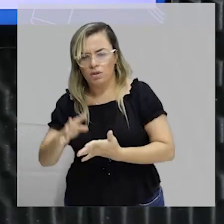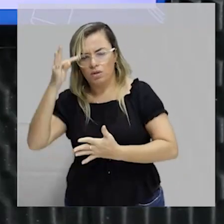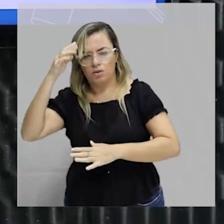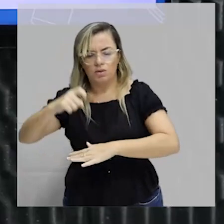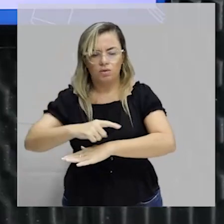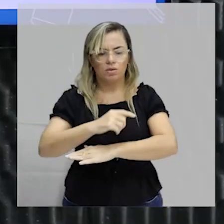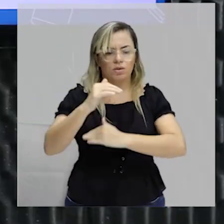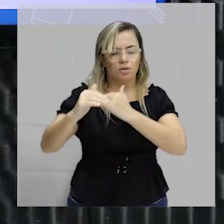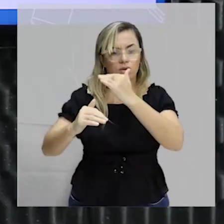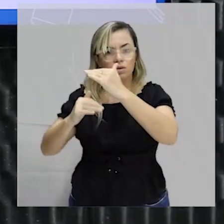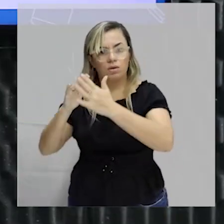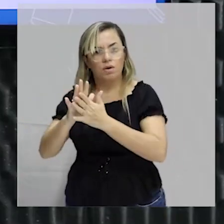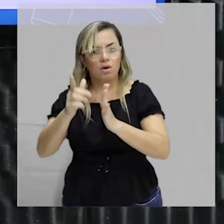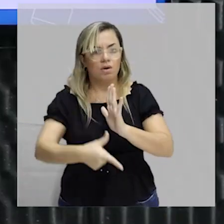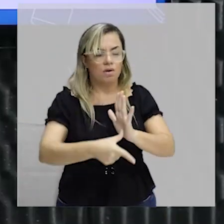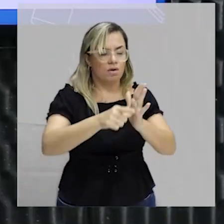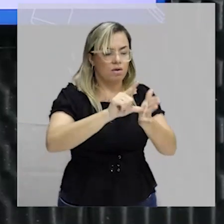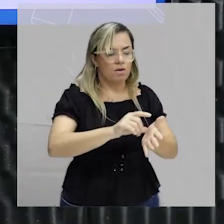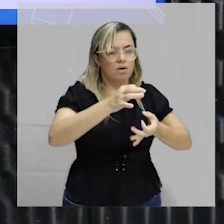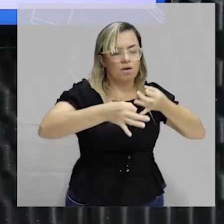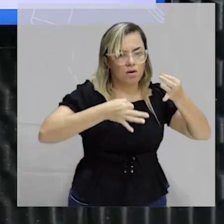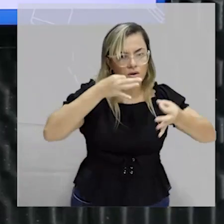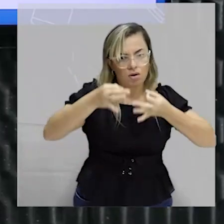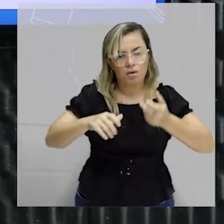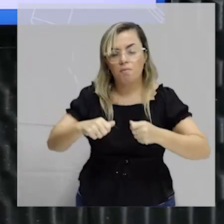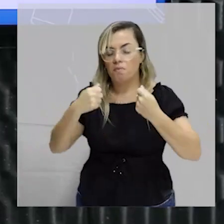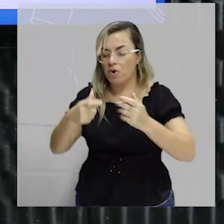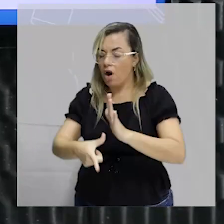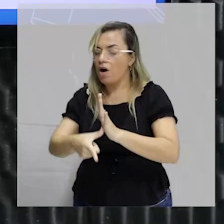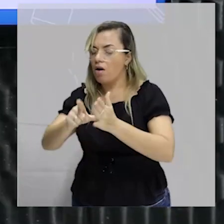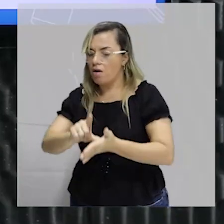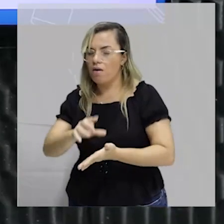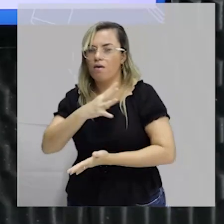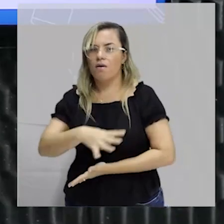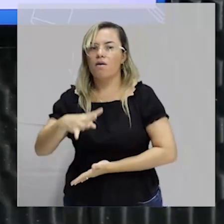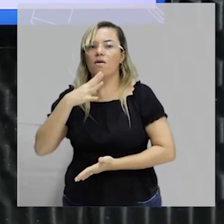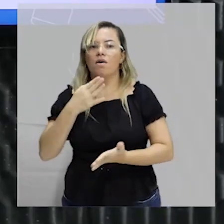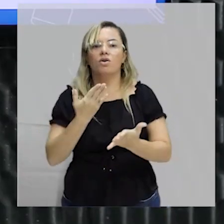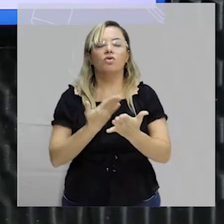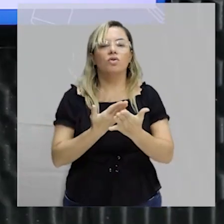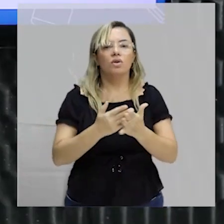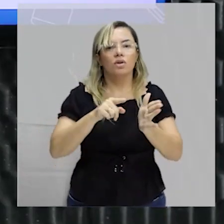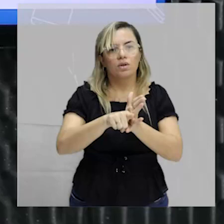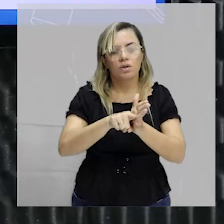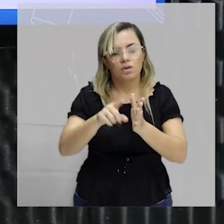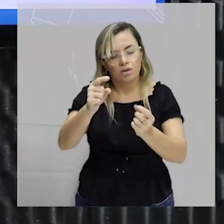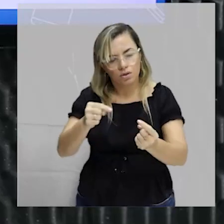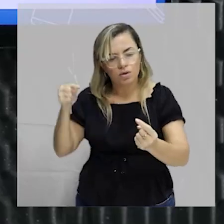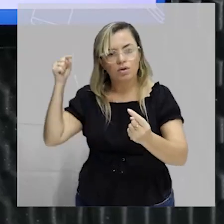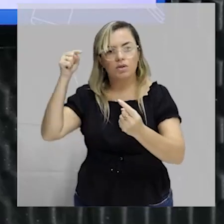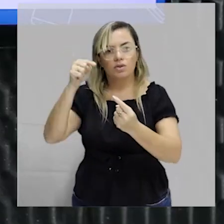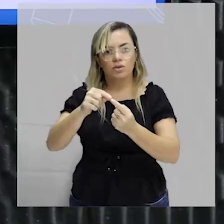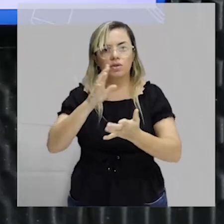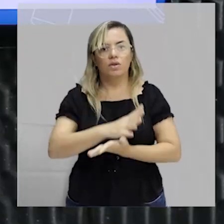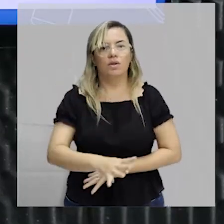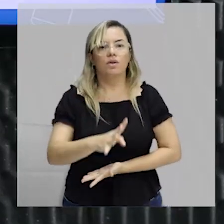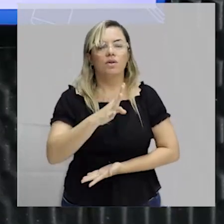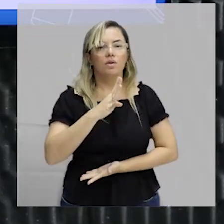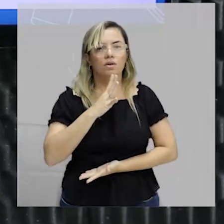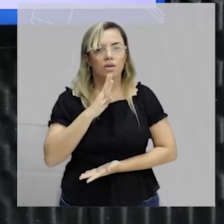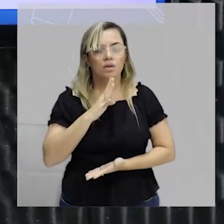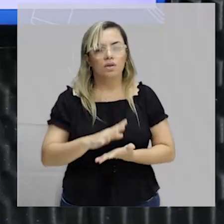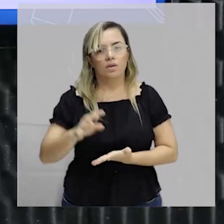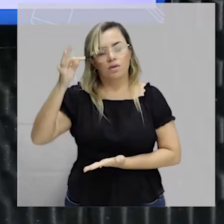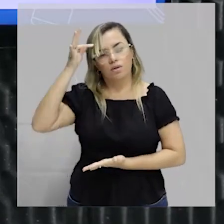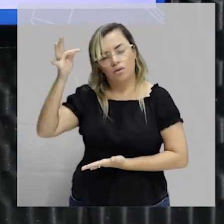exemplo. Então, antes de eu criticar, eu preciso conhecer. Então, esse é o nosso objetivo. Fazer com que vocês conheçam a